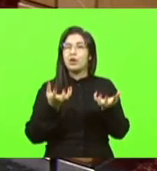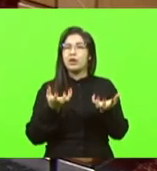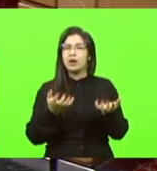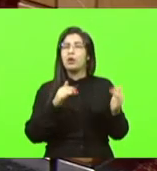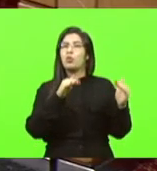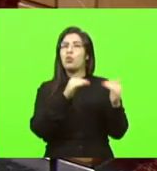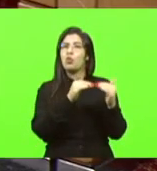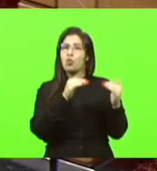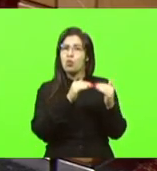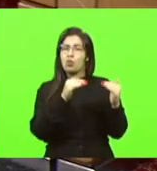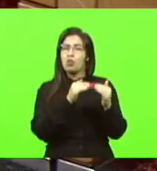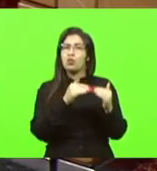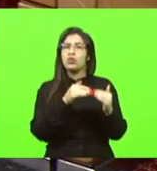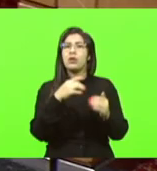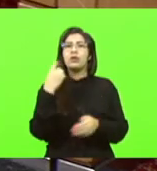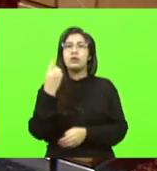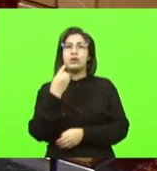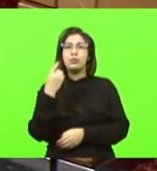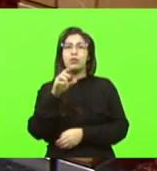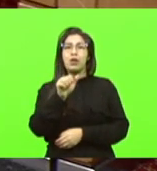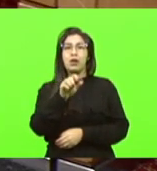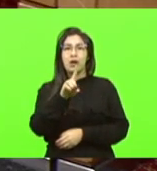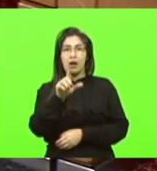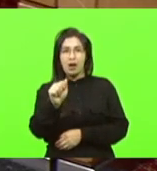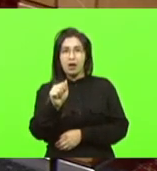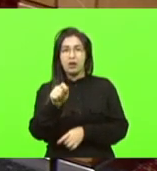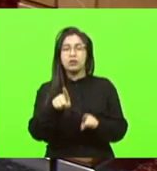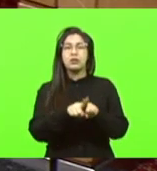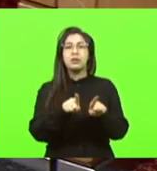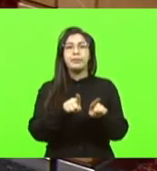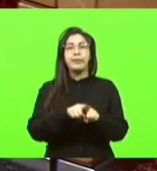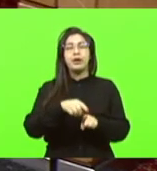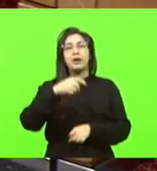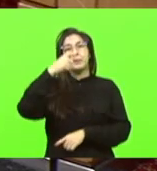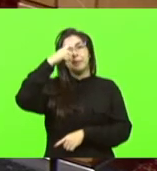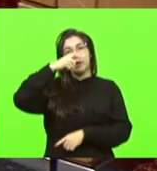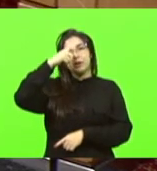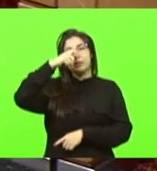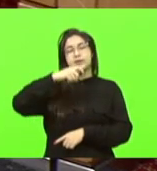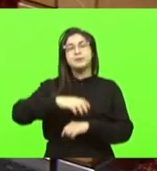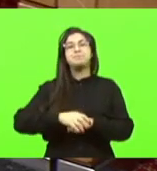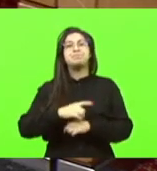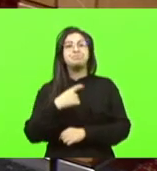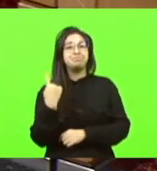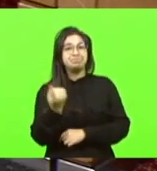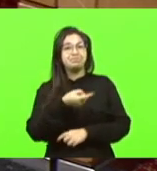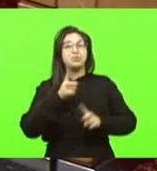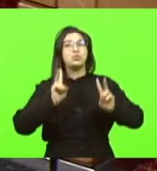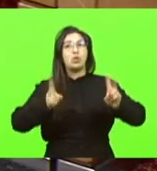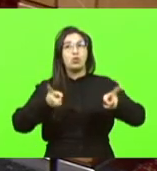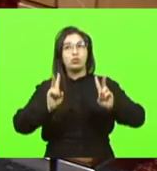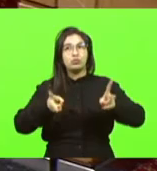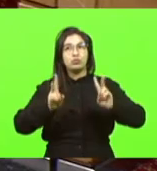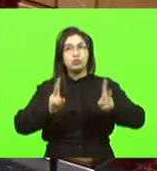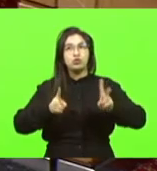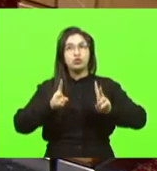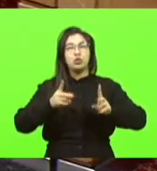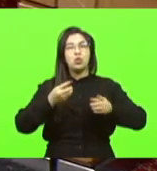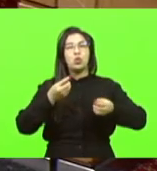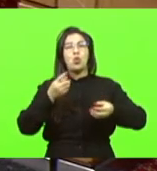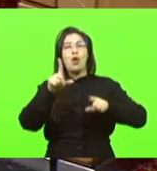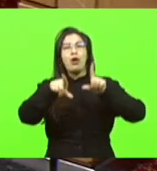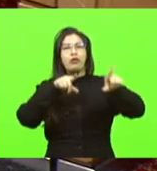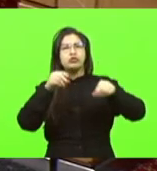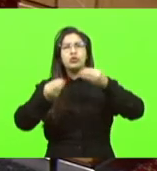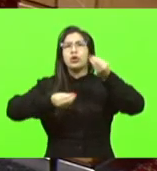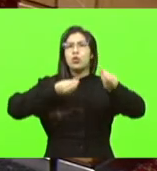corroborar com a fala da deputada ada o deputado Maurício a gente segue nesse caminhar buscando alternativas para